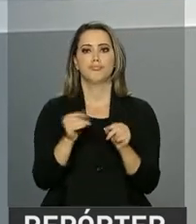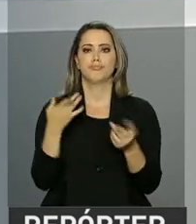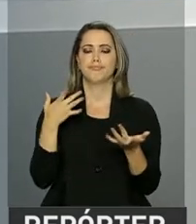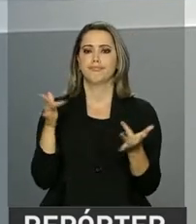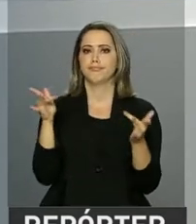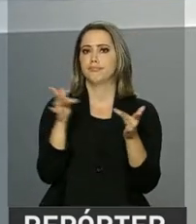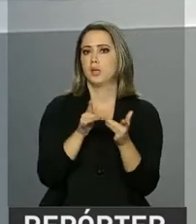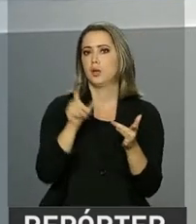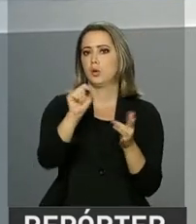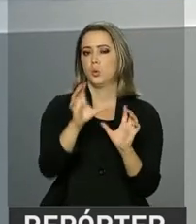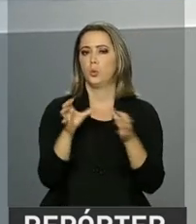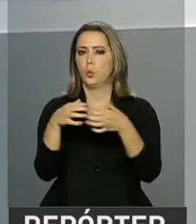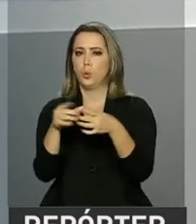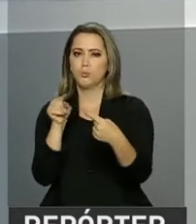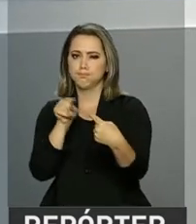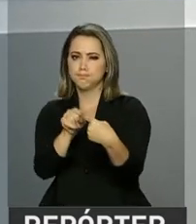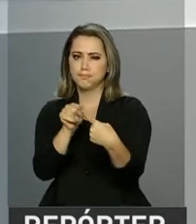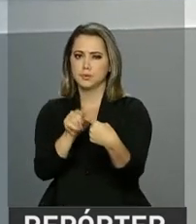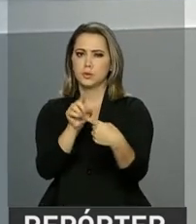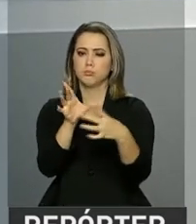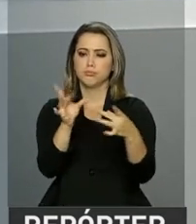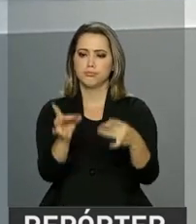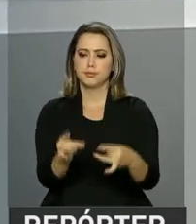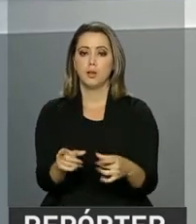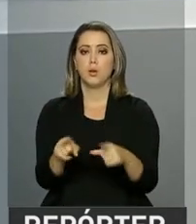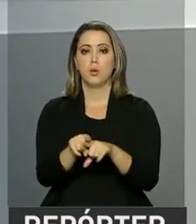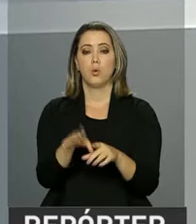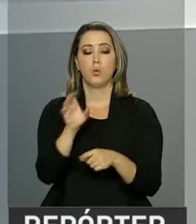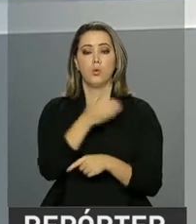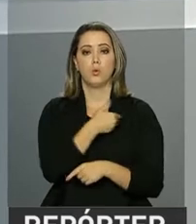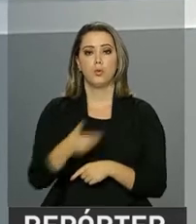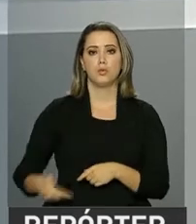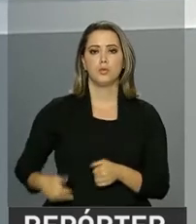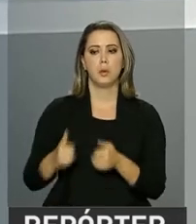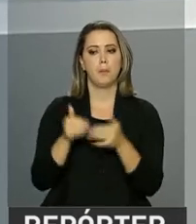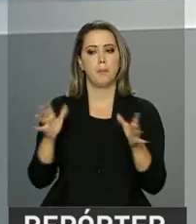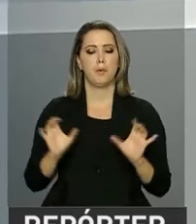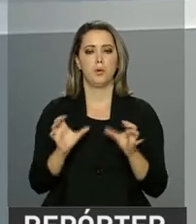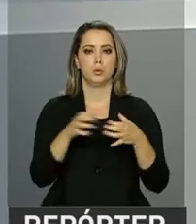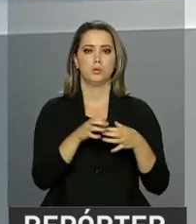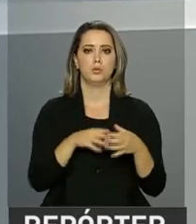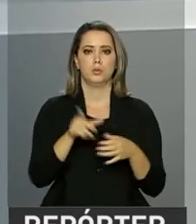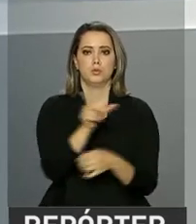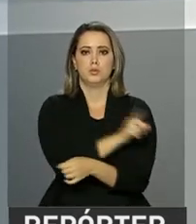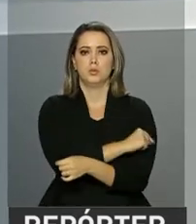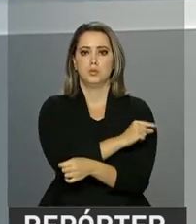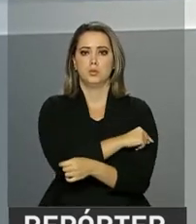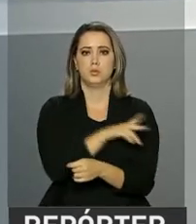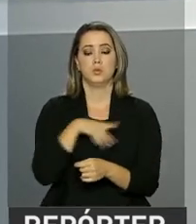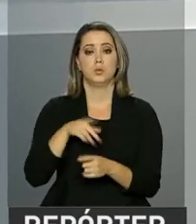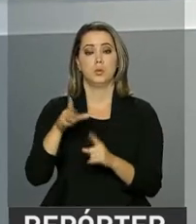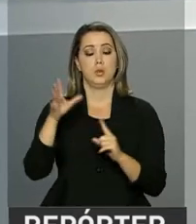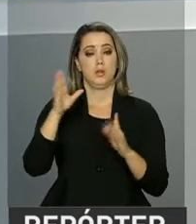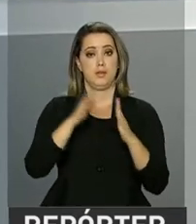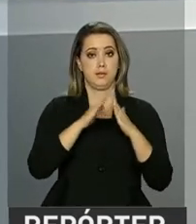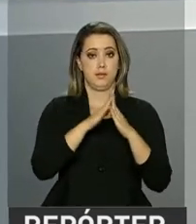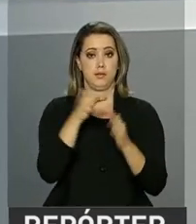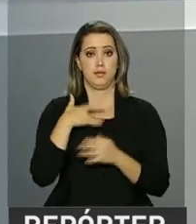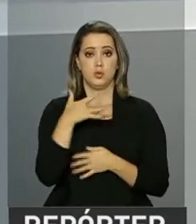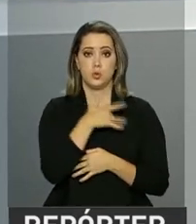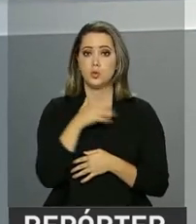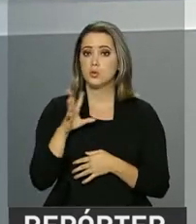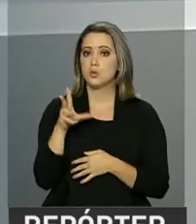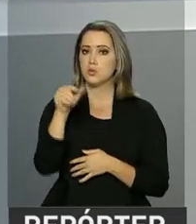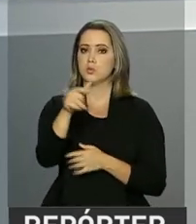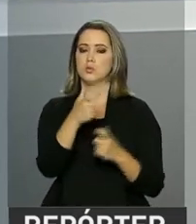do público alvo o governo orientou os estados a ampliarem a vacinação nos postos postos de saúde para todas as